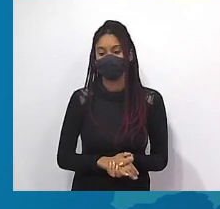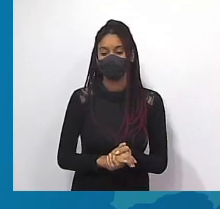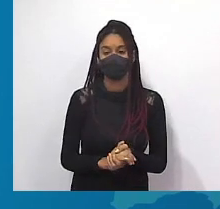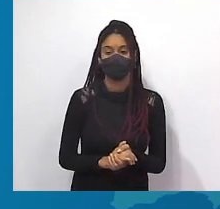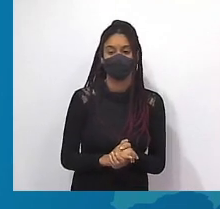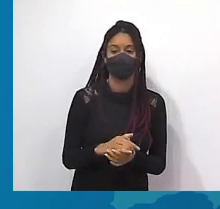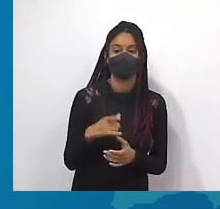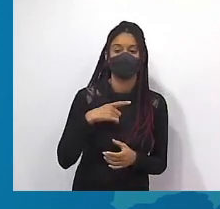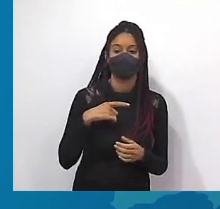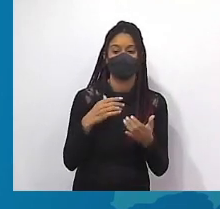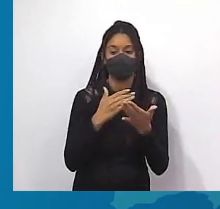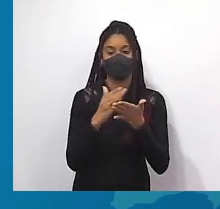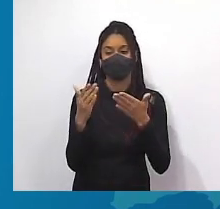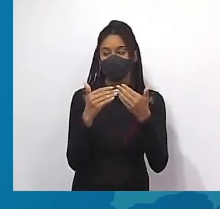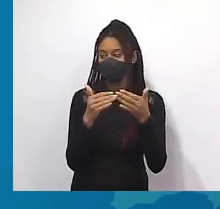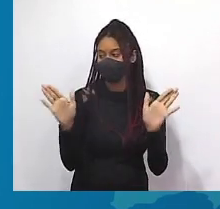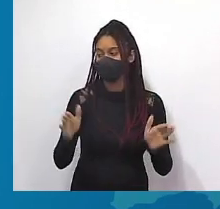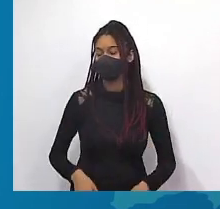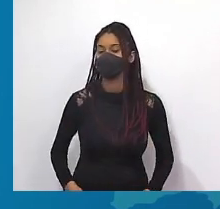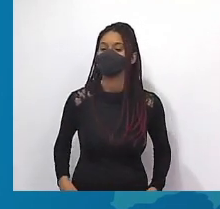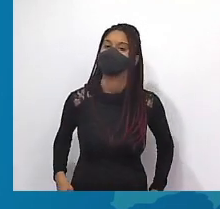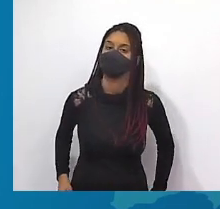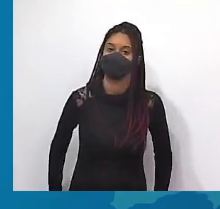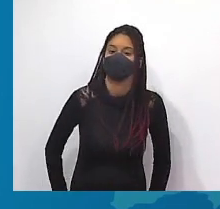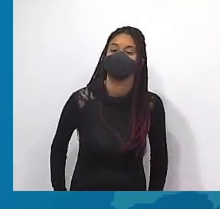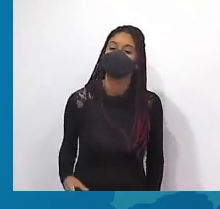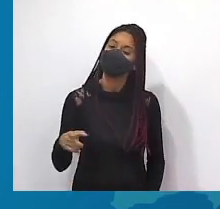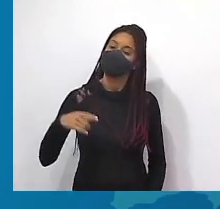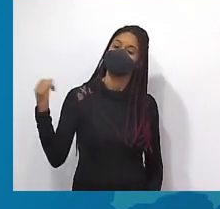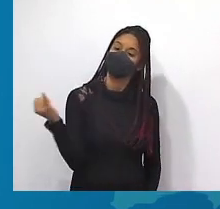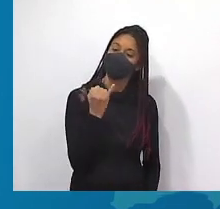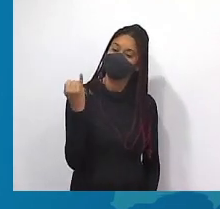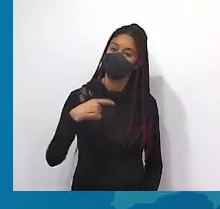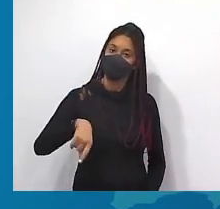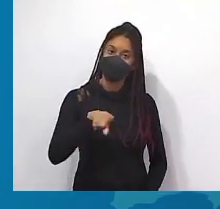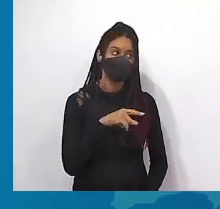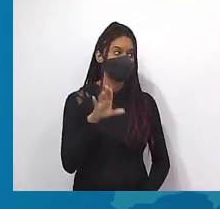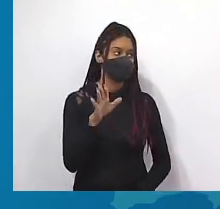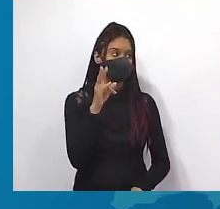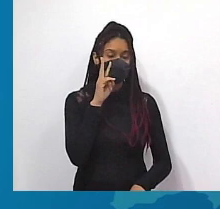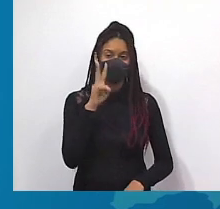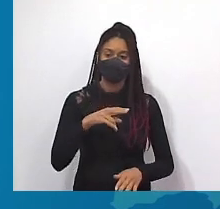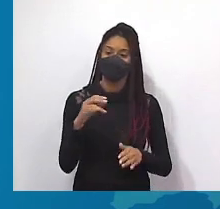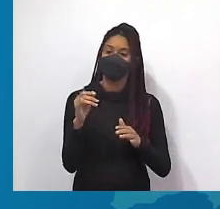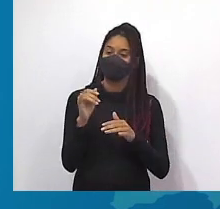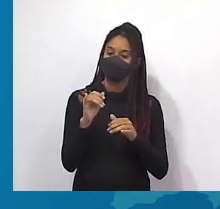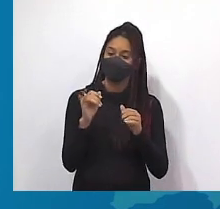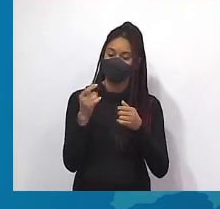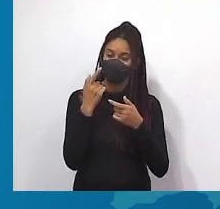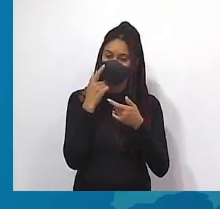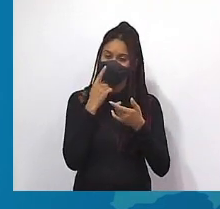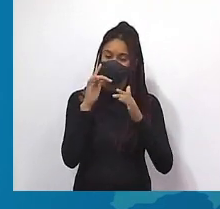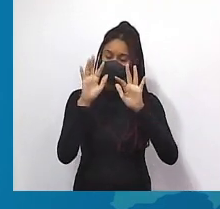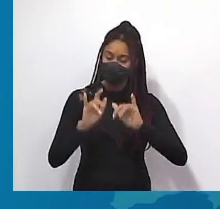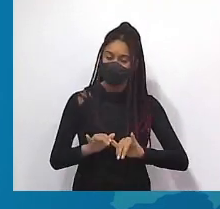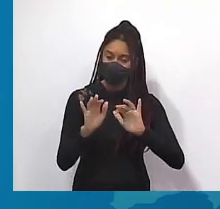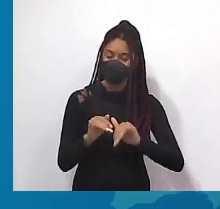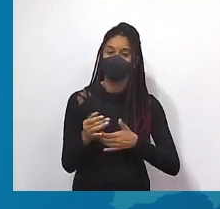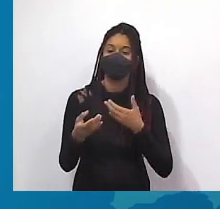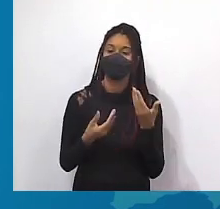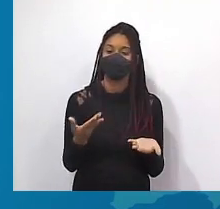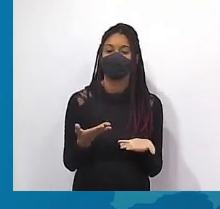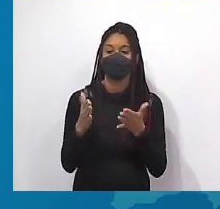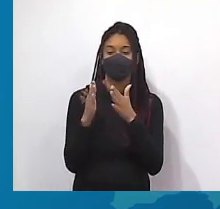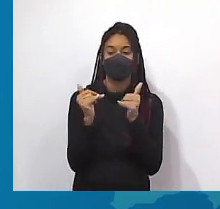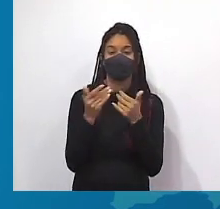inscrições já estão abertas e é importante que vocês já vão lá se familiarizando, entrando no site. E aí